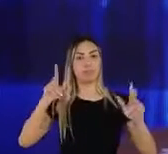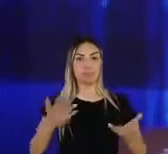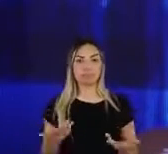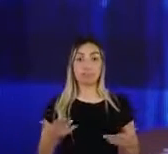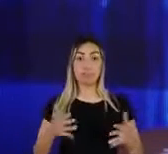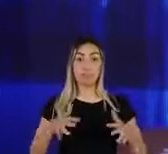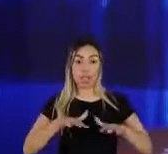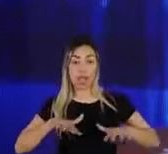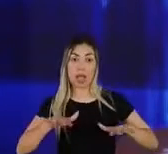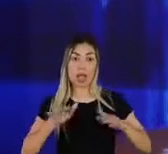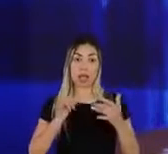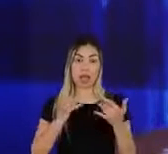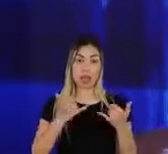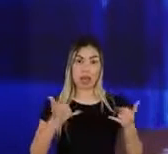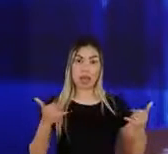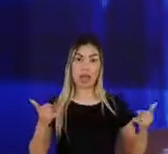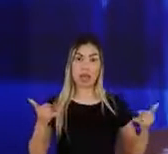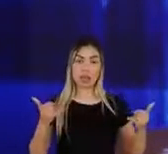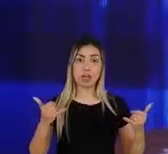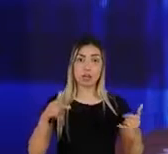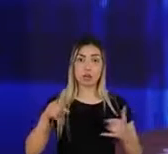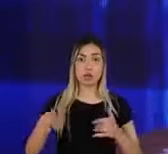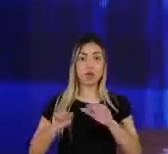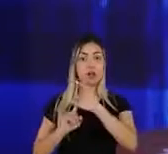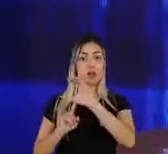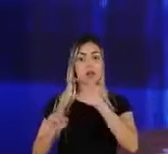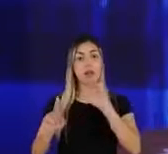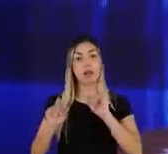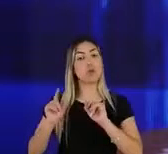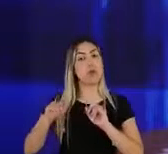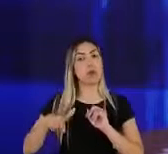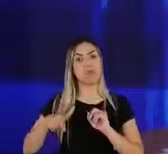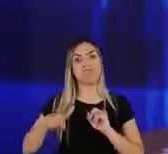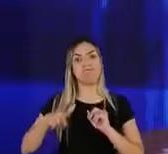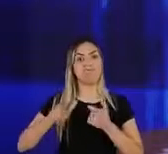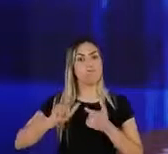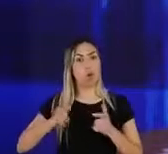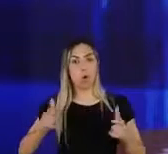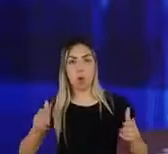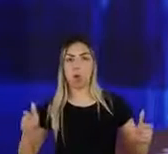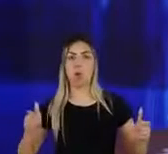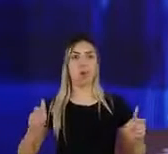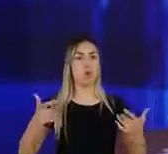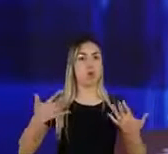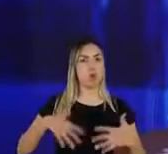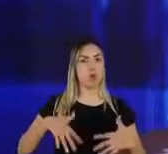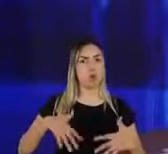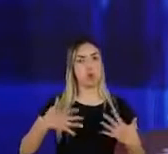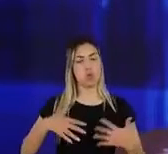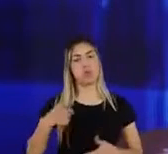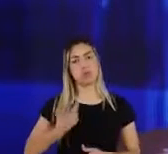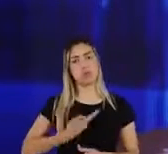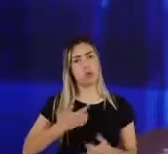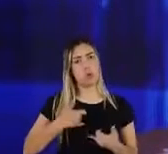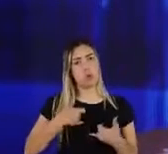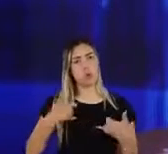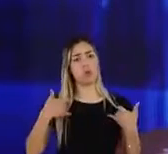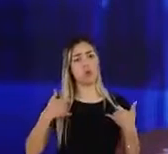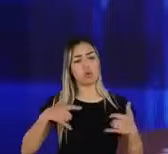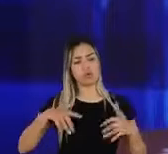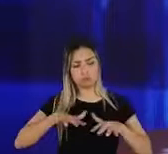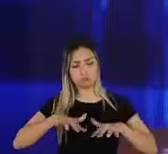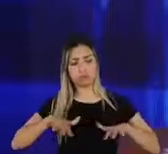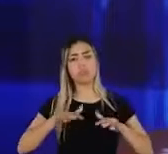realmente idade complexa até porque a gente tem bastante e orgulho de dizer que você que a energia elétrica é o